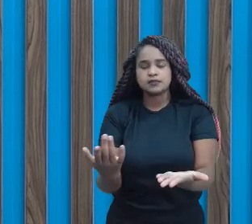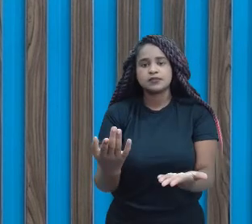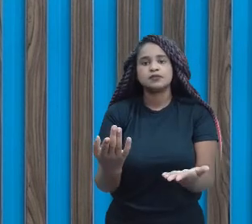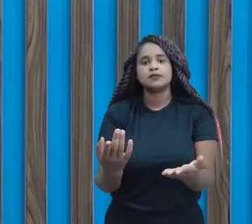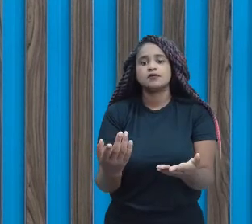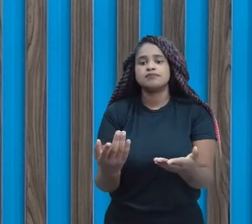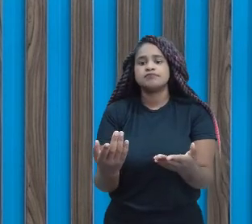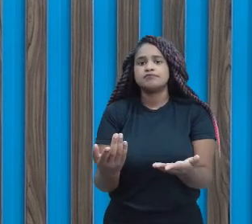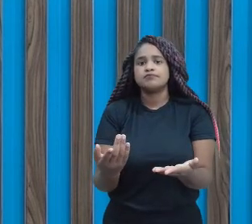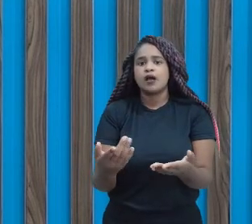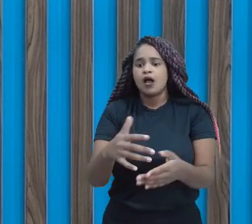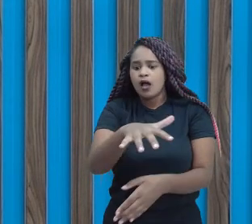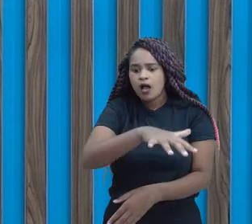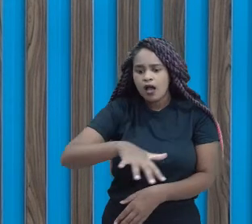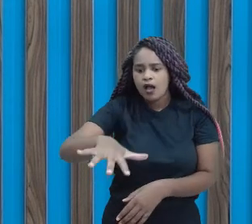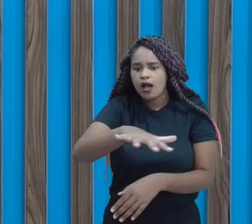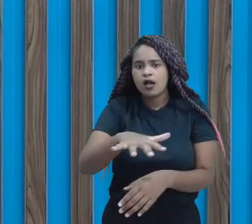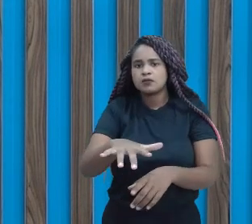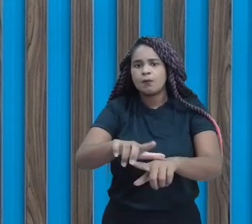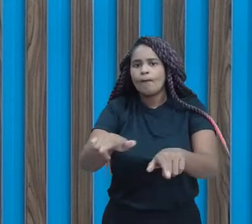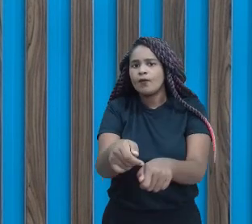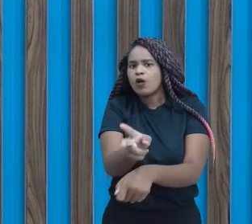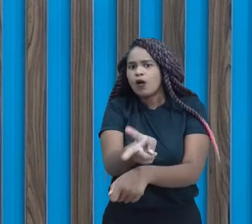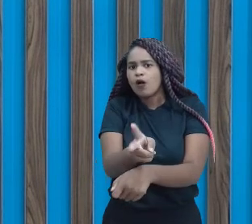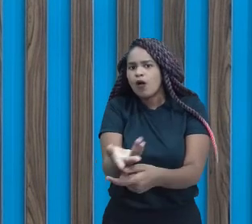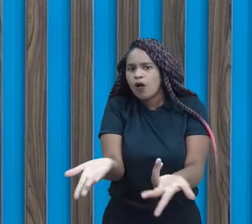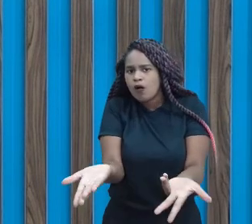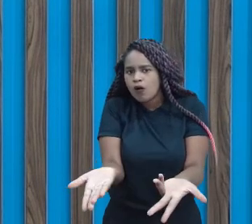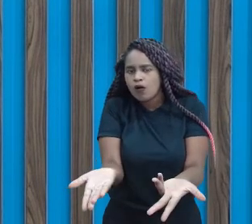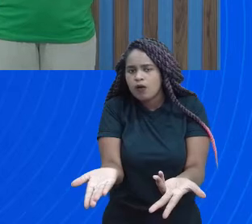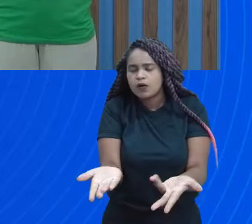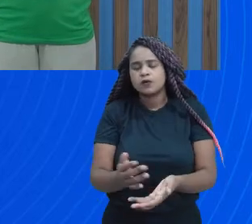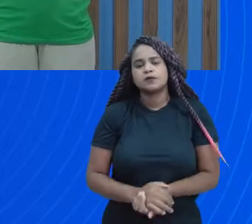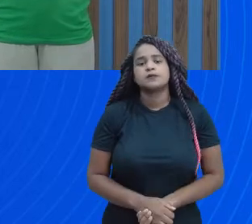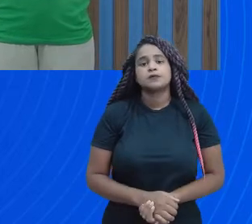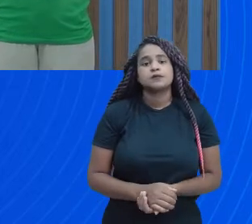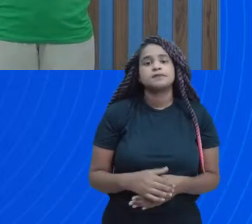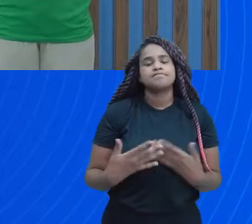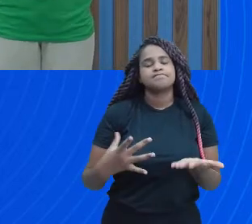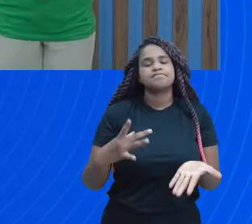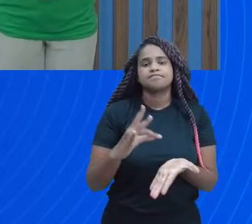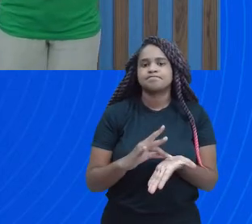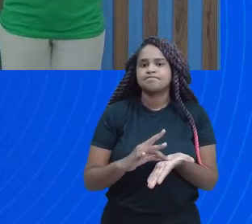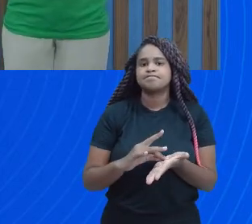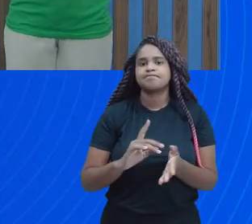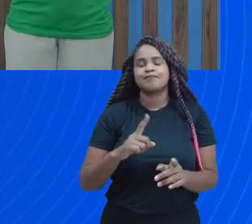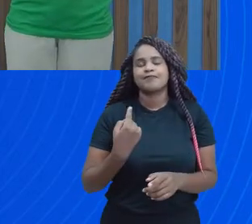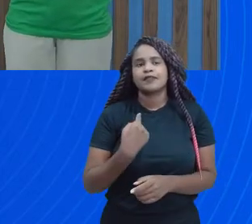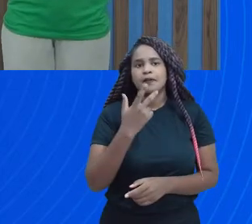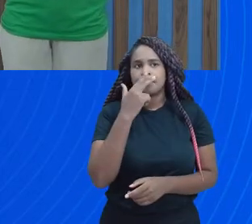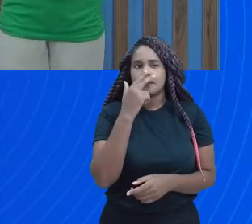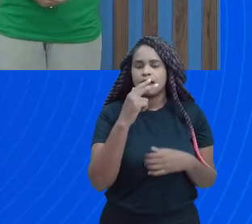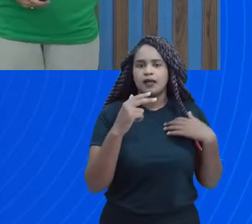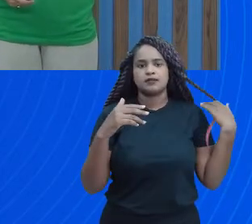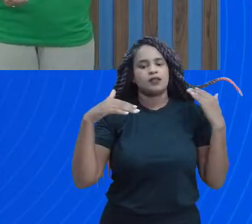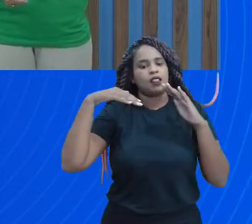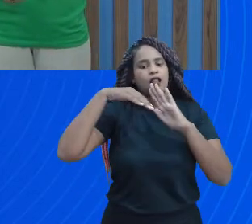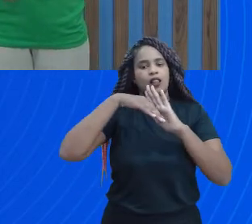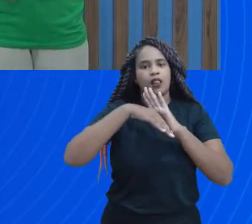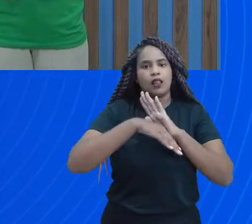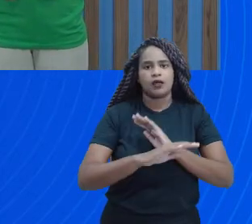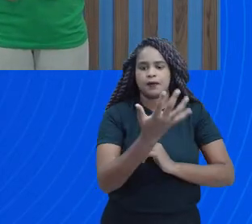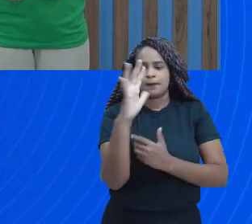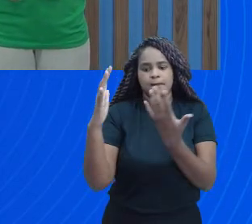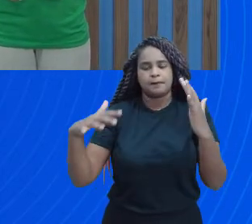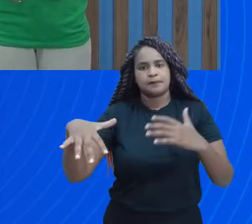vai perder um estado de São Paulo por dia, em território de mata. Realmente, a gente vive um retrocesso aí ambiental, né? Mas